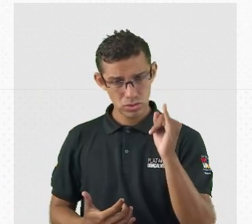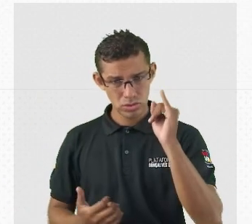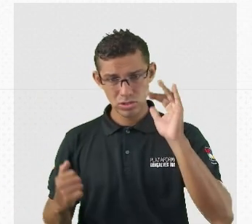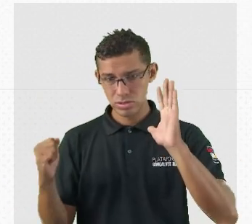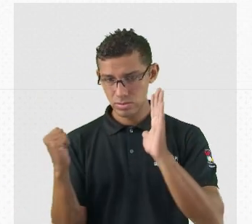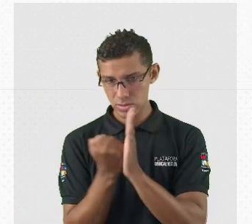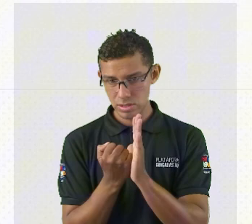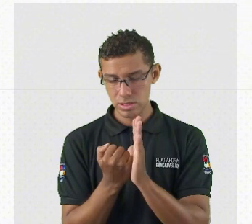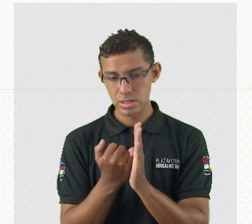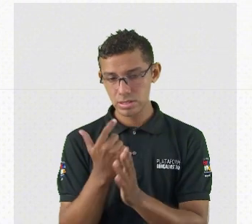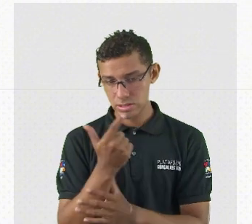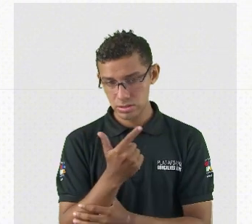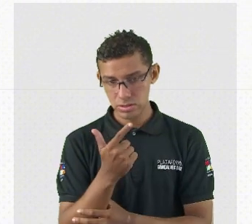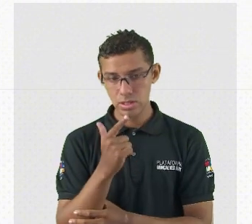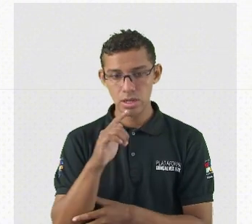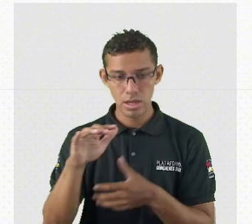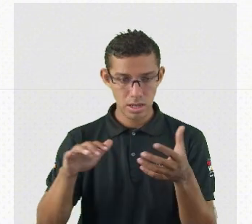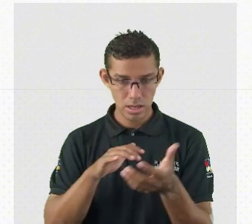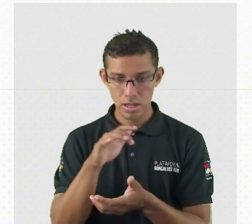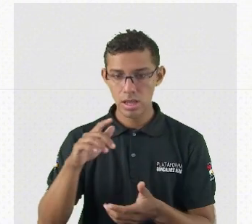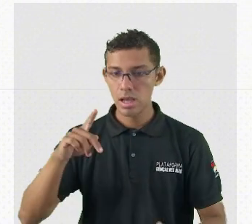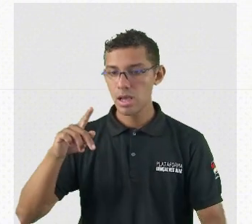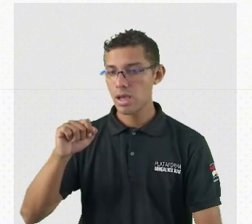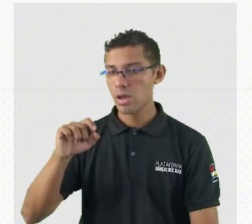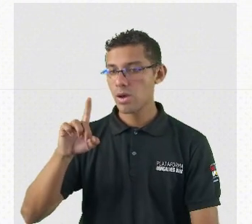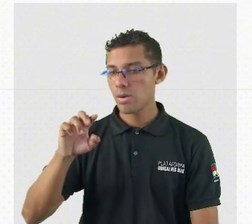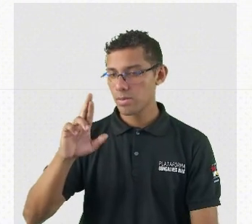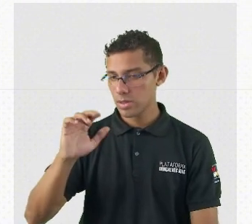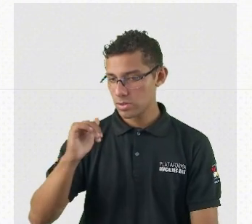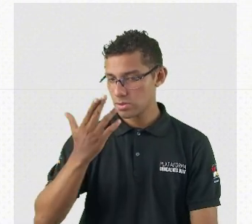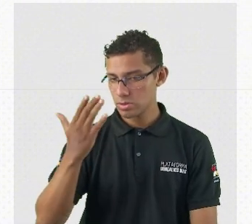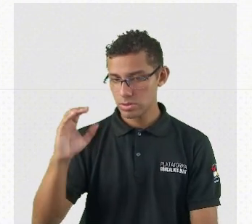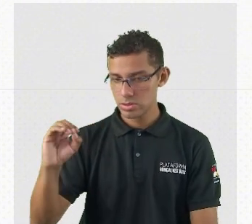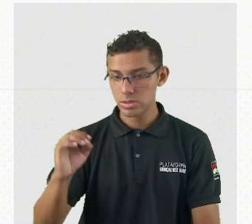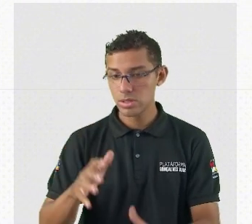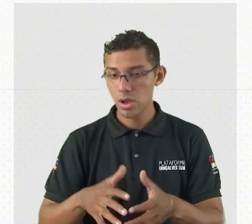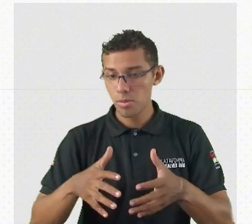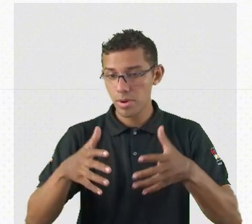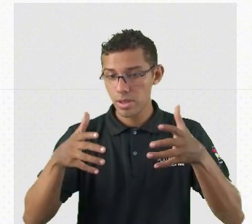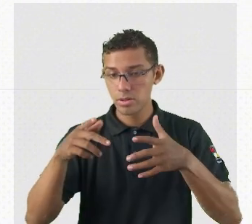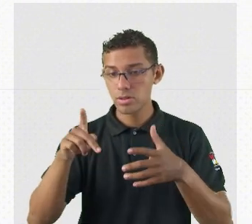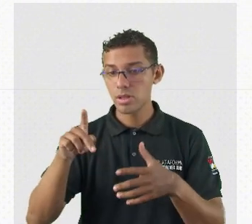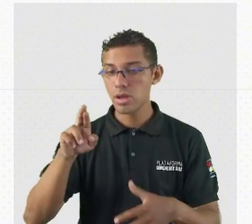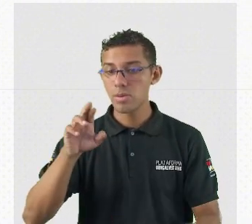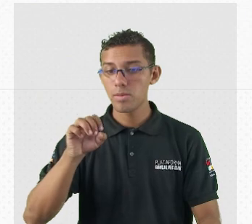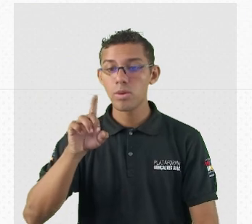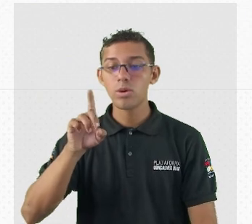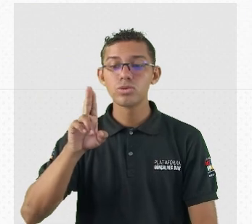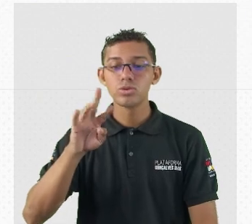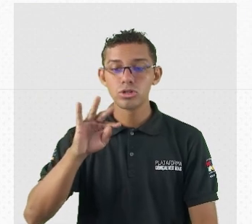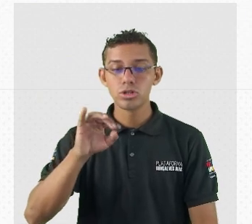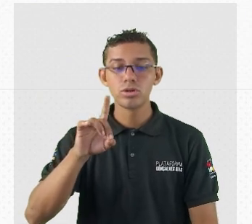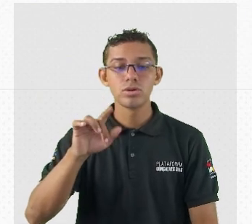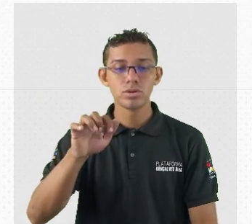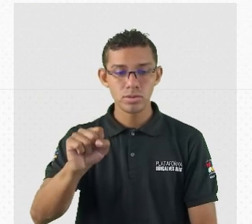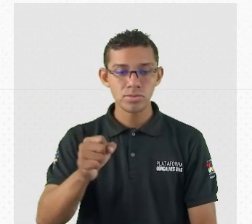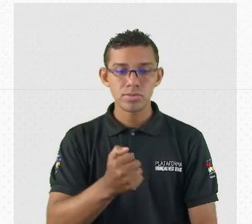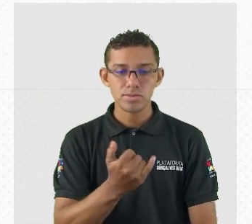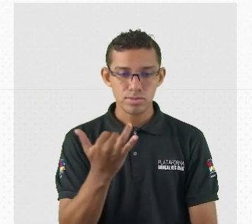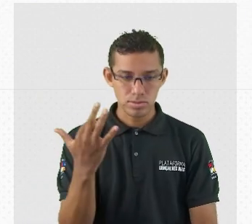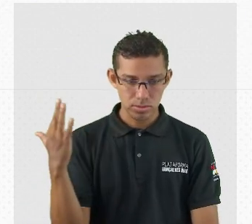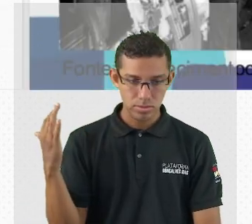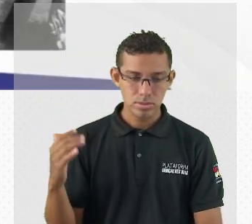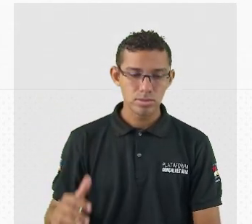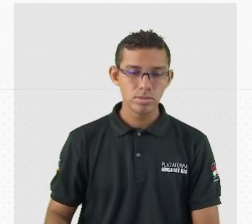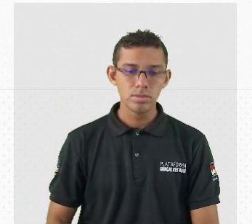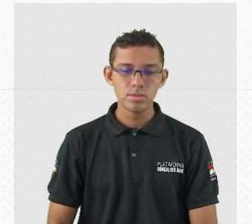esta segunda revolução é a padronização e o aumento da produtividade, tá certo? Em quantidade, gente,